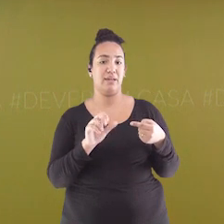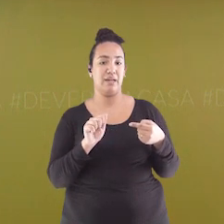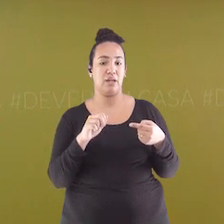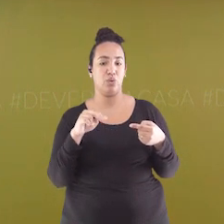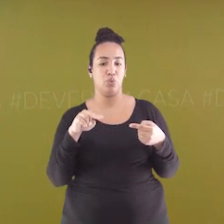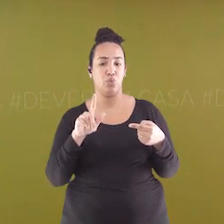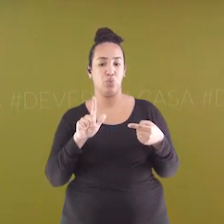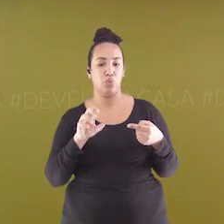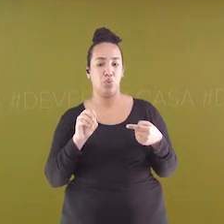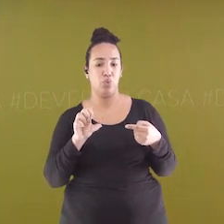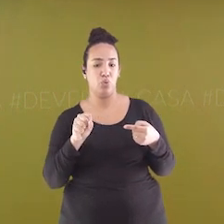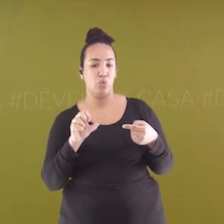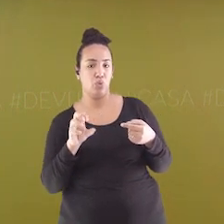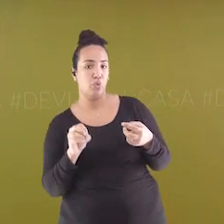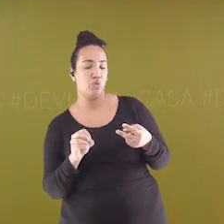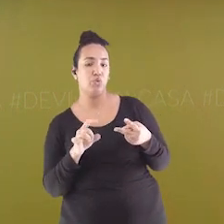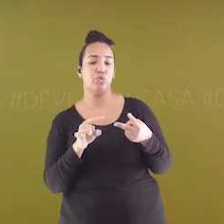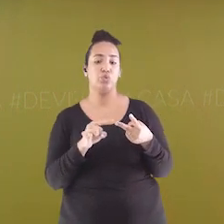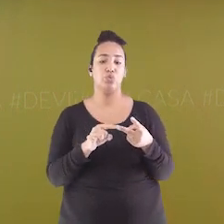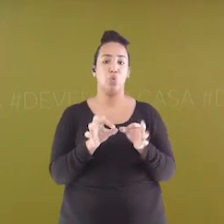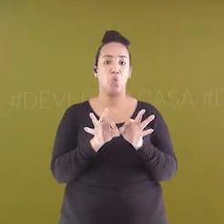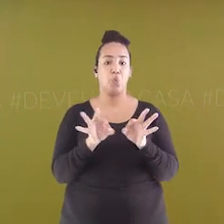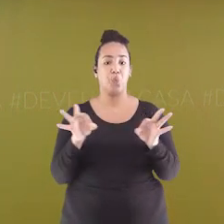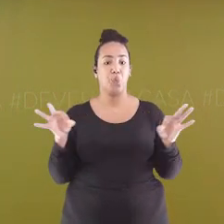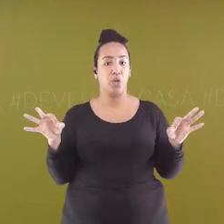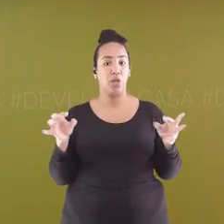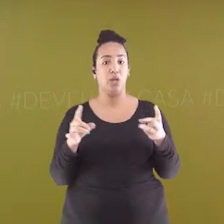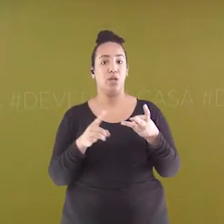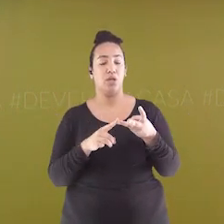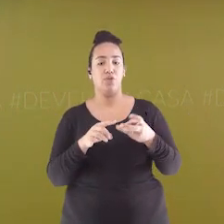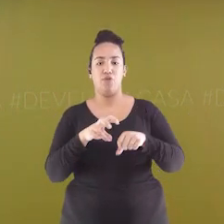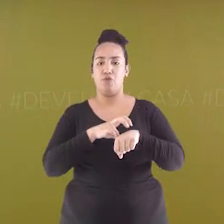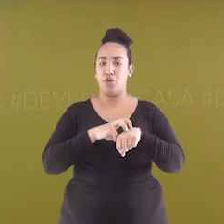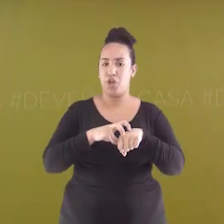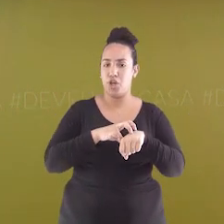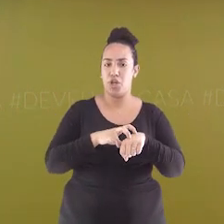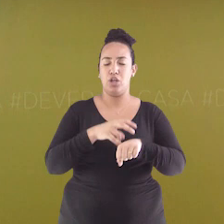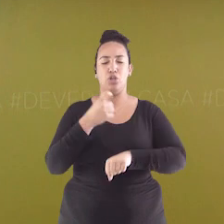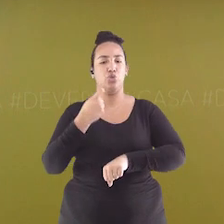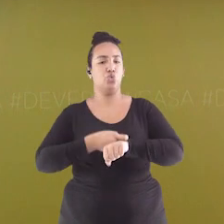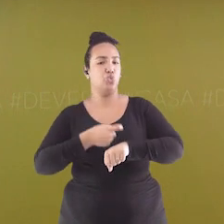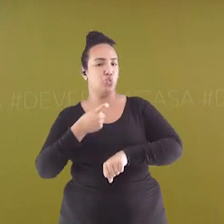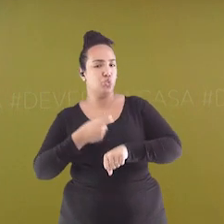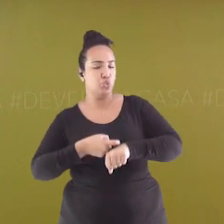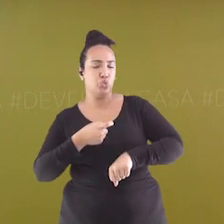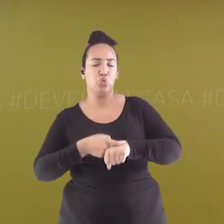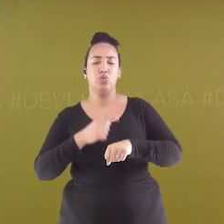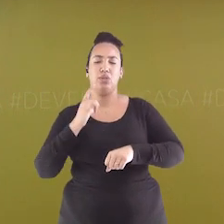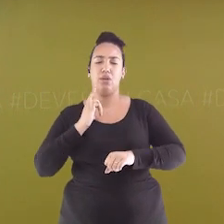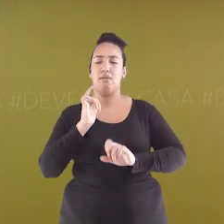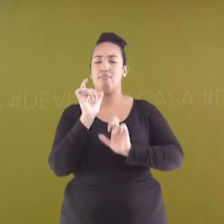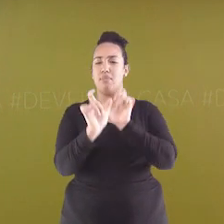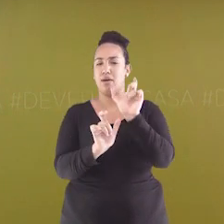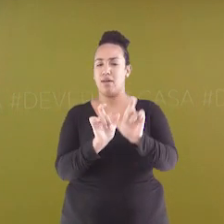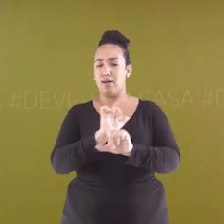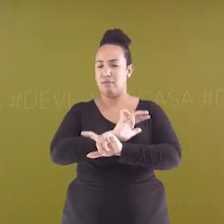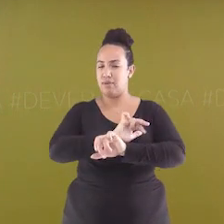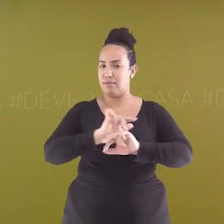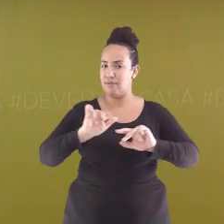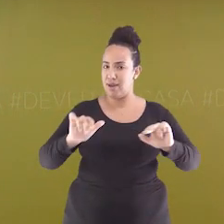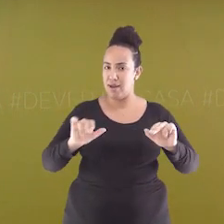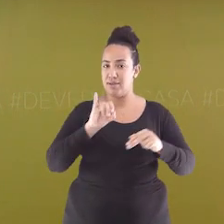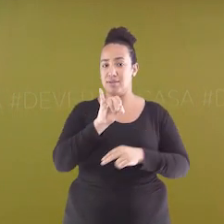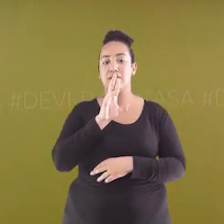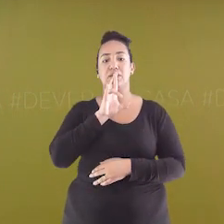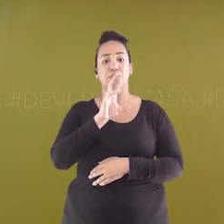granuloso, comprido, verde, pintado, perigoso, duro. Tem várias palavras, tá bom? Se você acertou